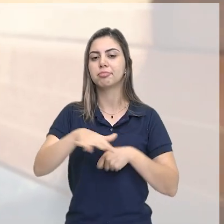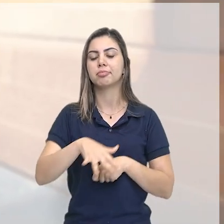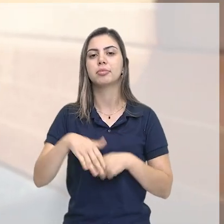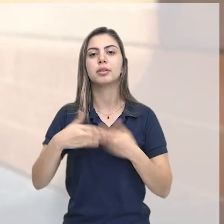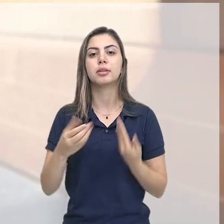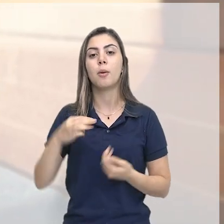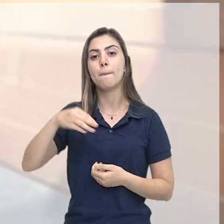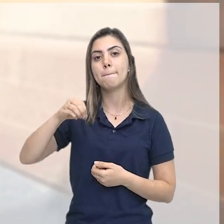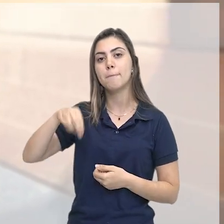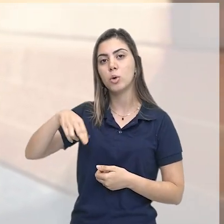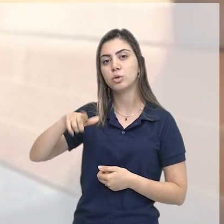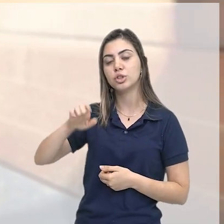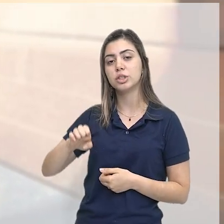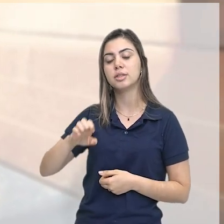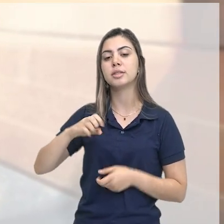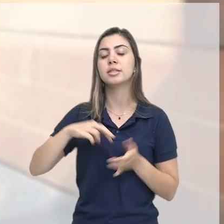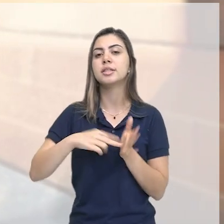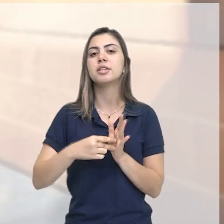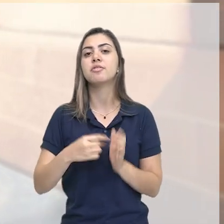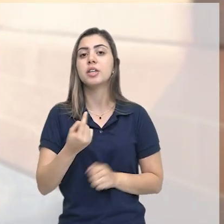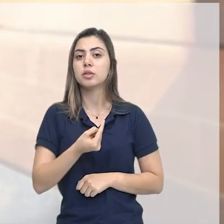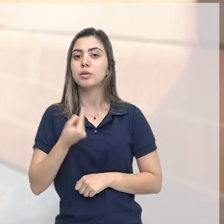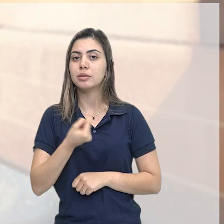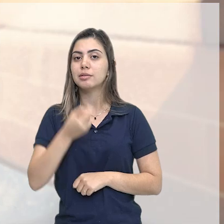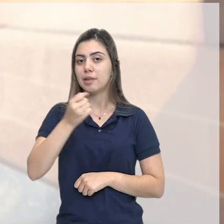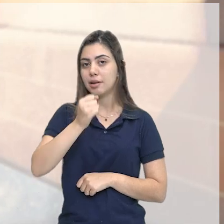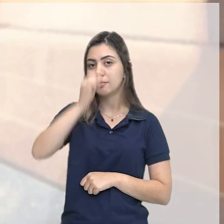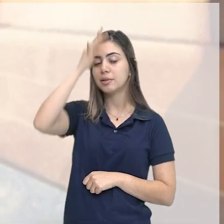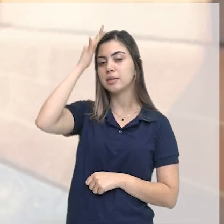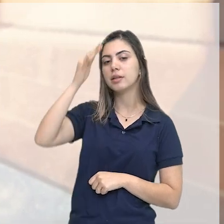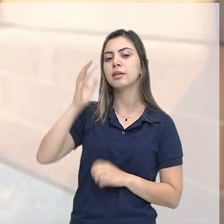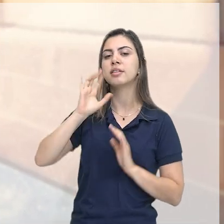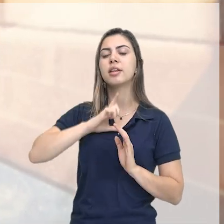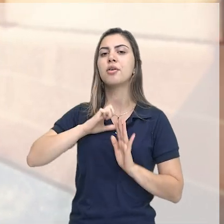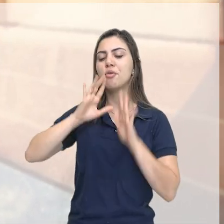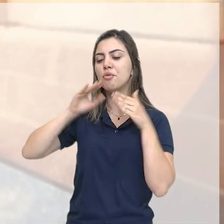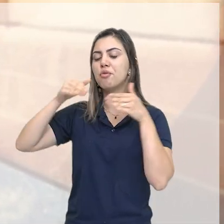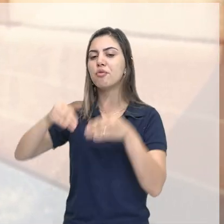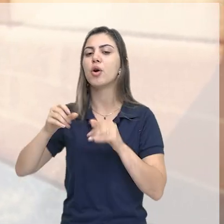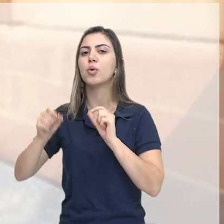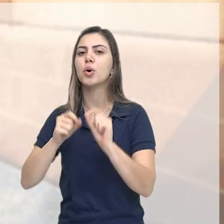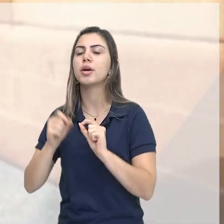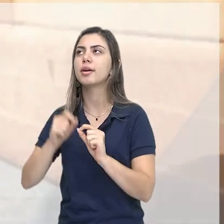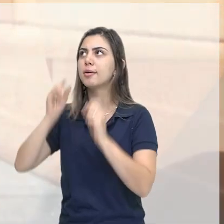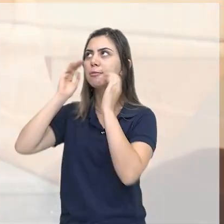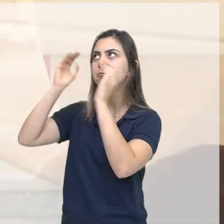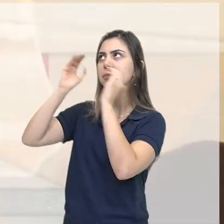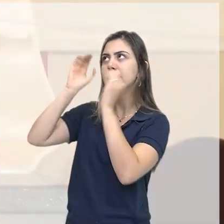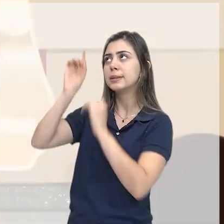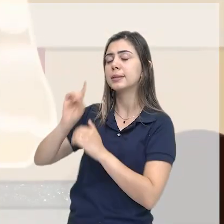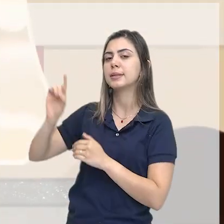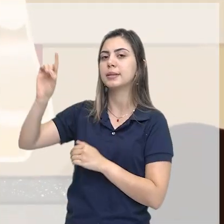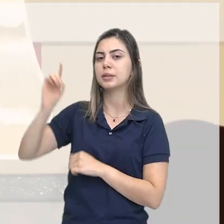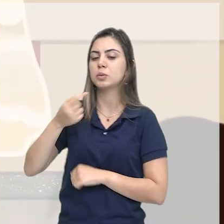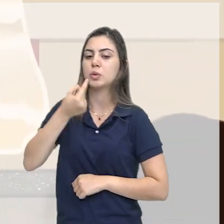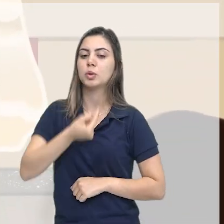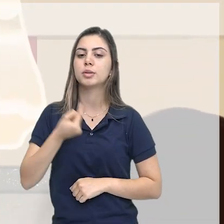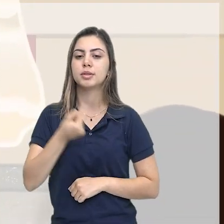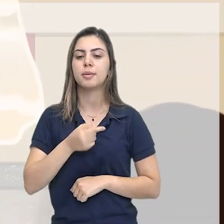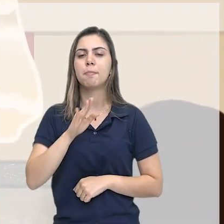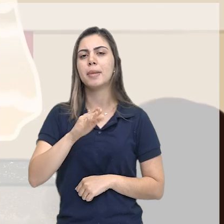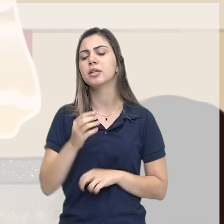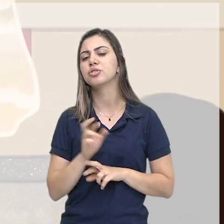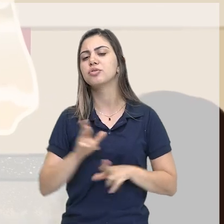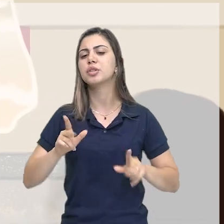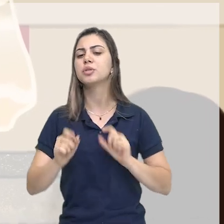significa solitário em grego, dedicavam-se ao serviço a Deus em isolamento. Os párocos, por sua vez,